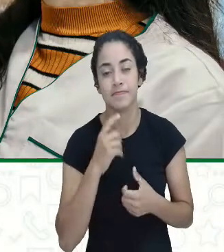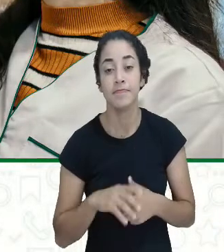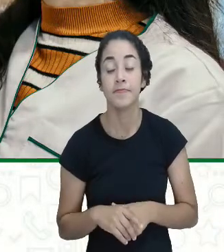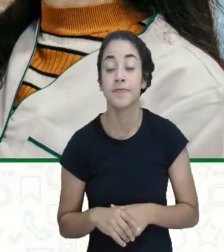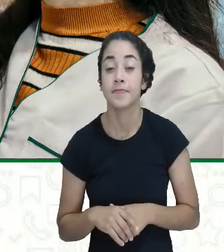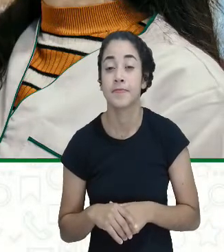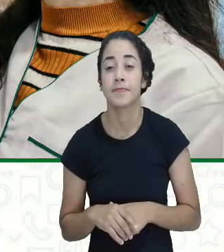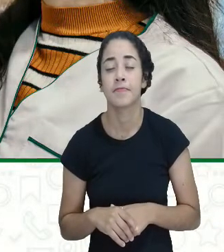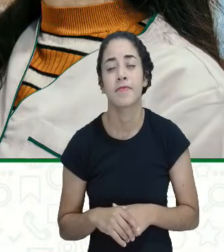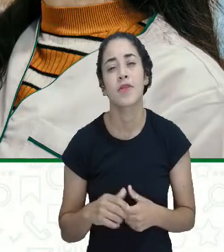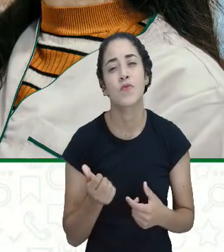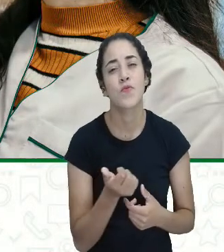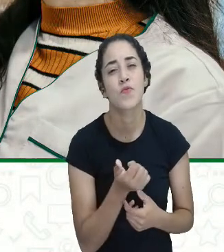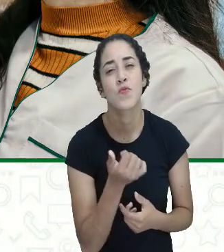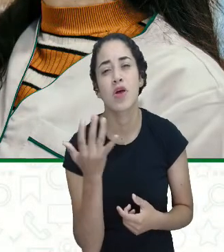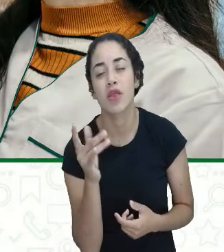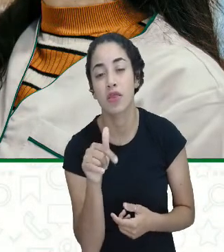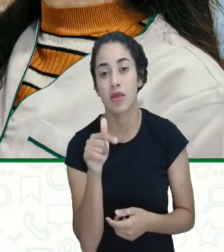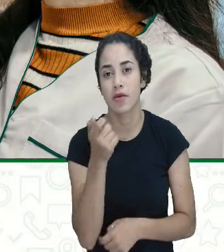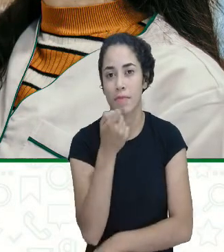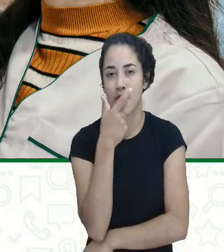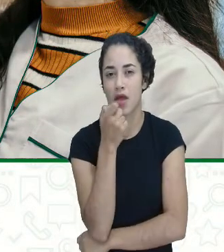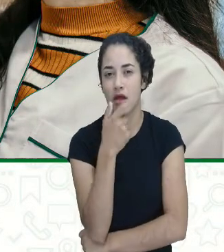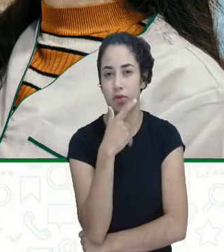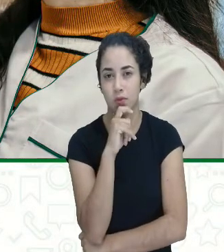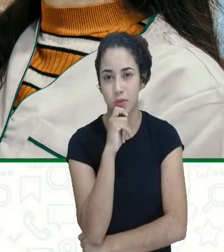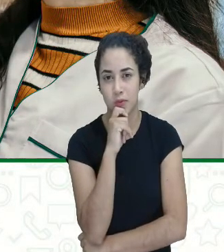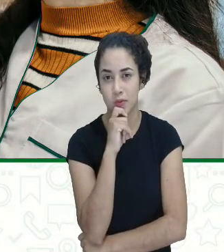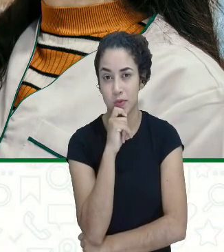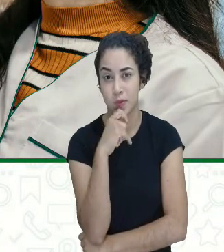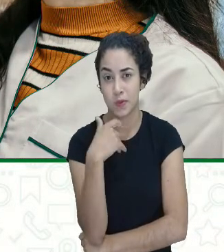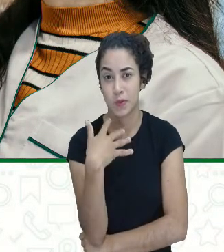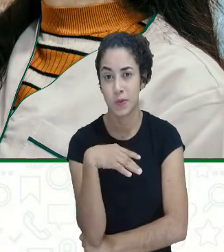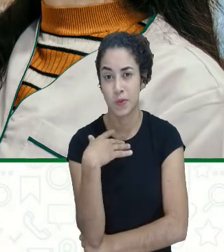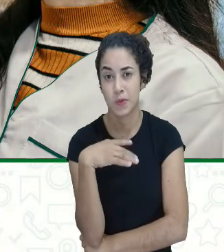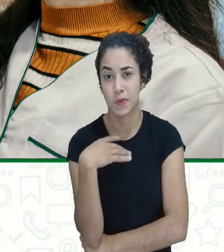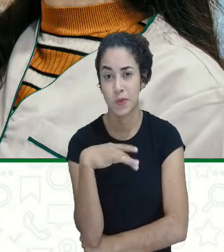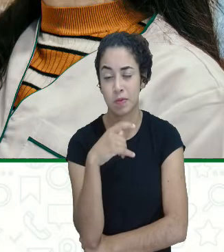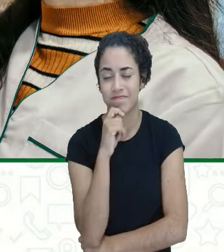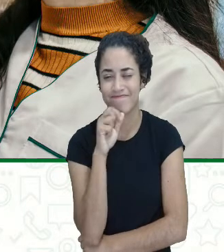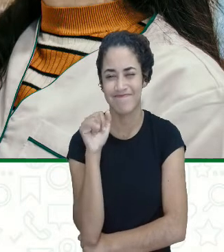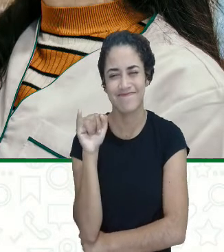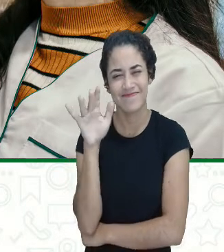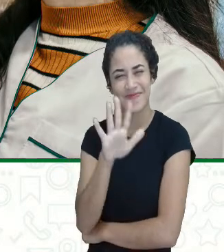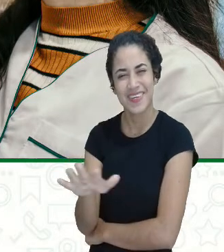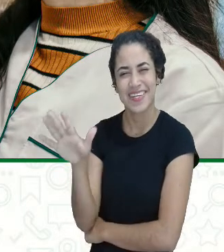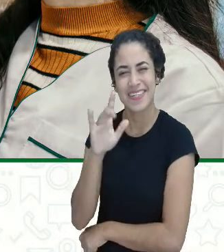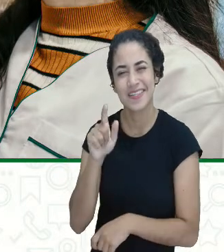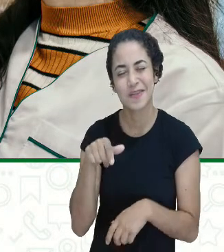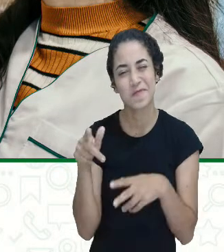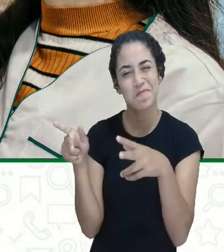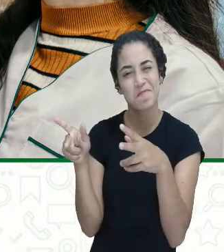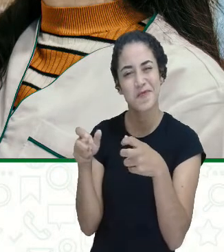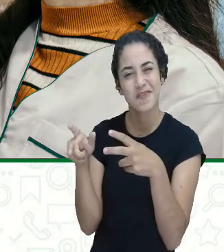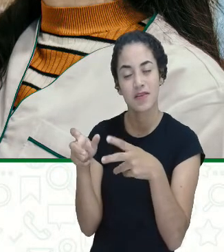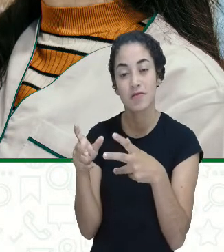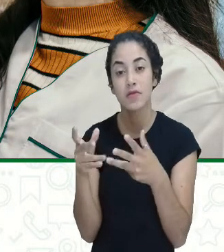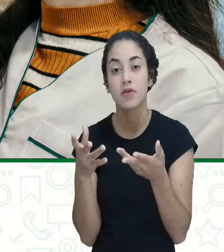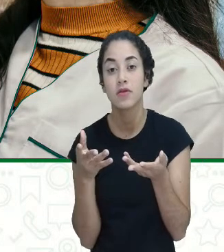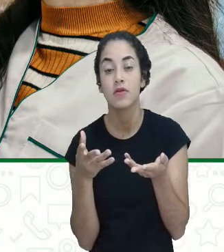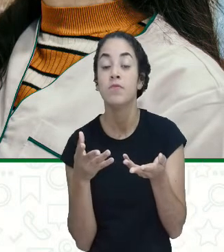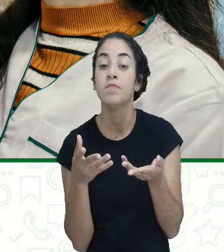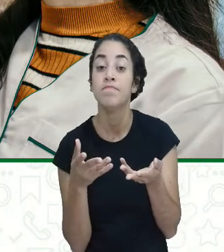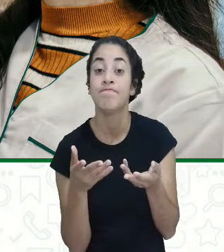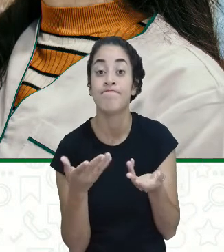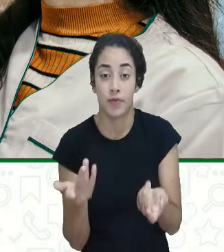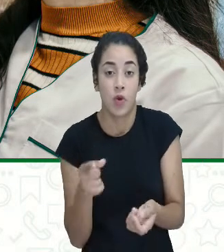E quanto será esse medicamento? Olha só, também coloquei essa imagem para você ter uma ideia de que